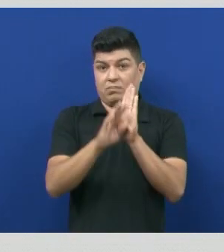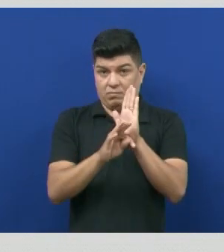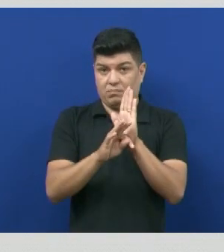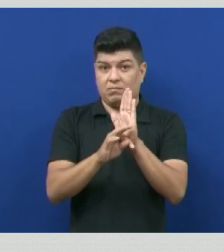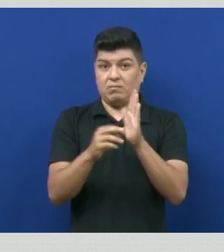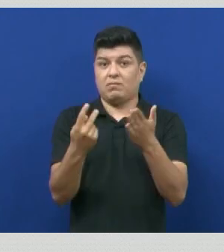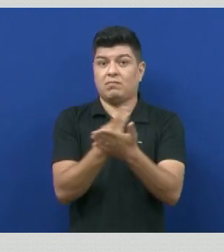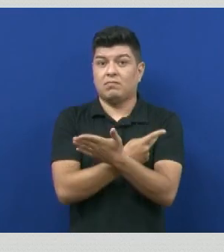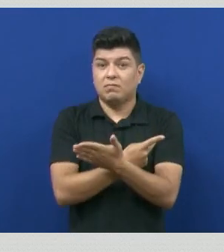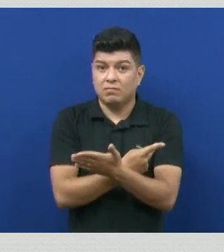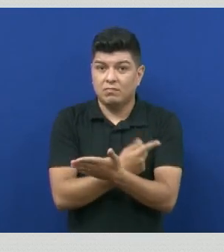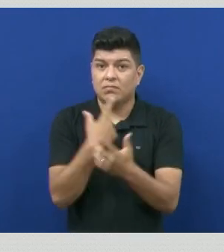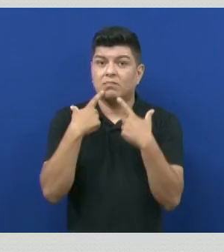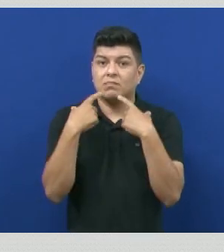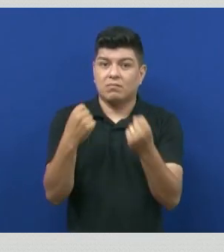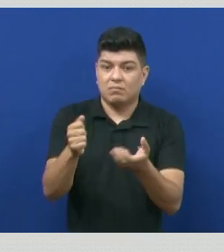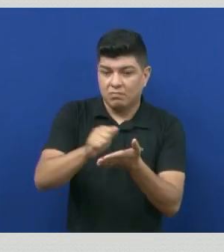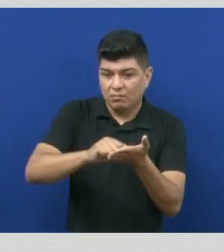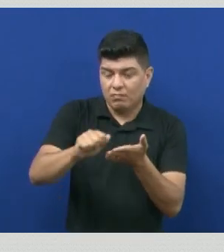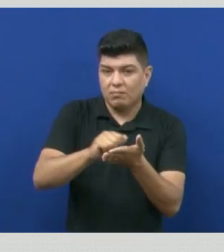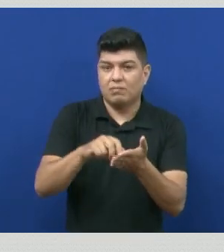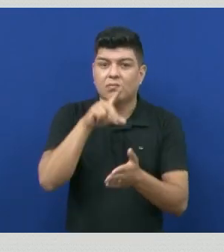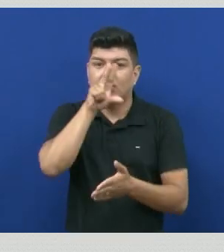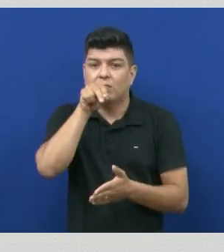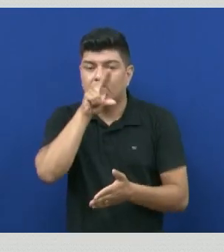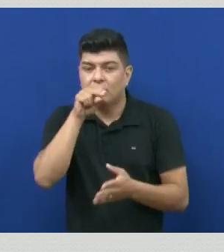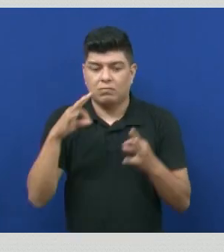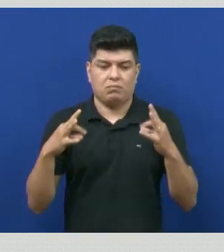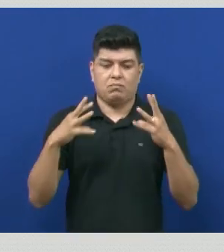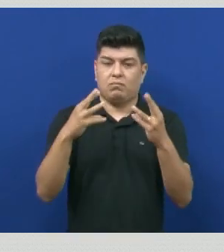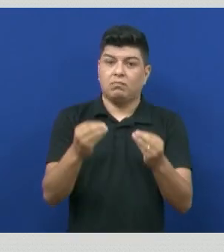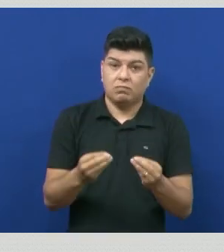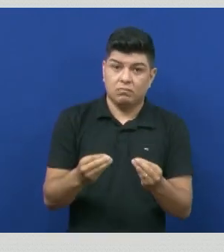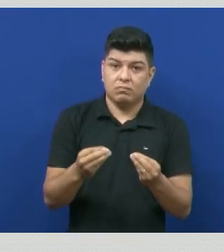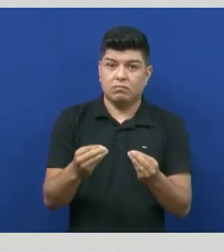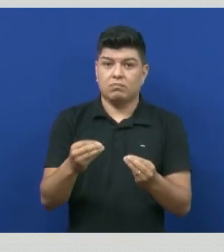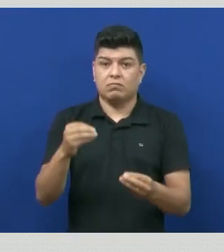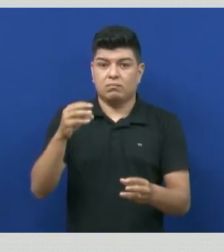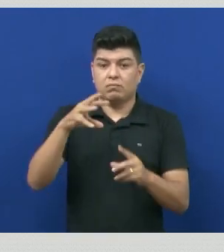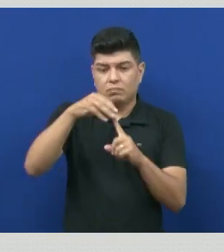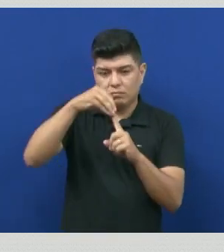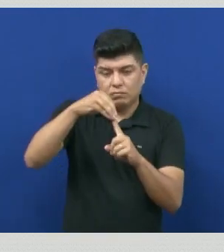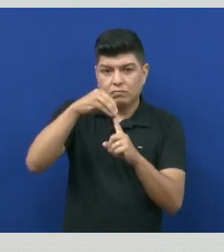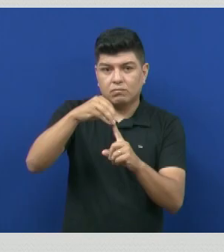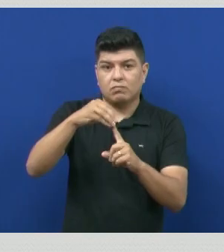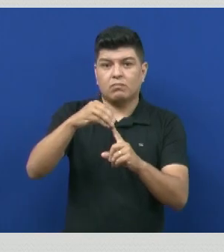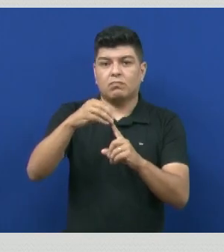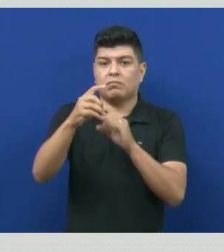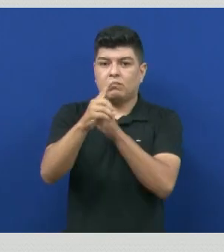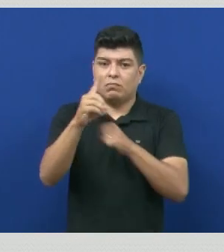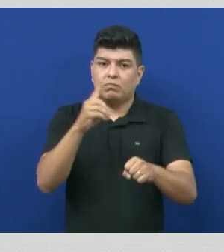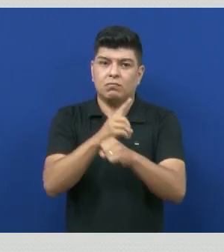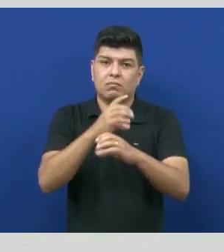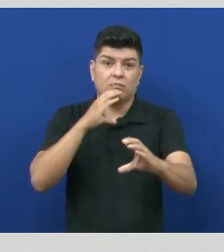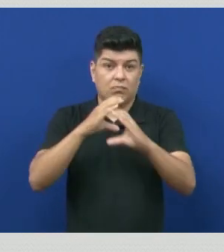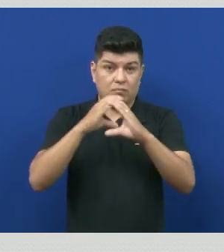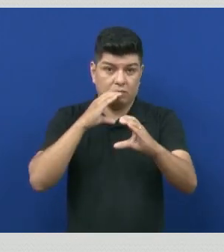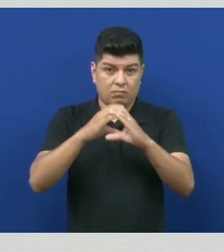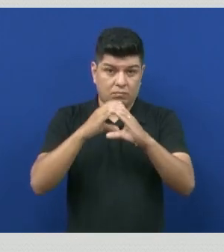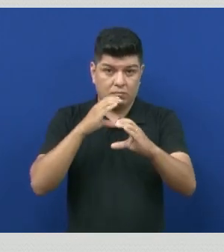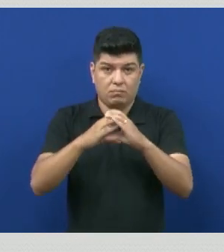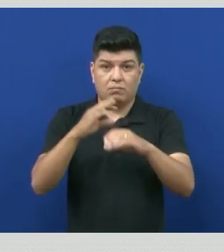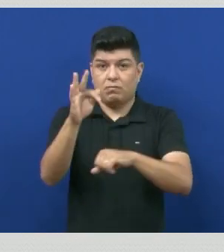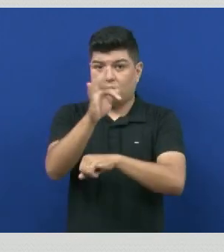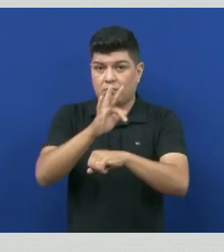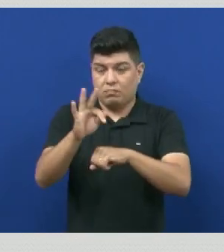é a ocorrência linguística escrita ou falada de qualquer extensão dotada de unidade sociocomunicativa, semântica